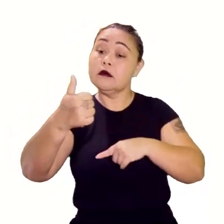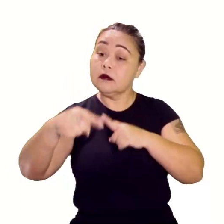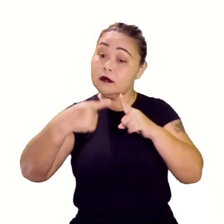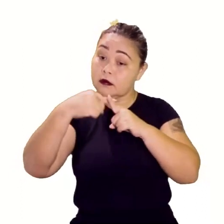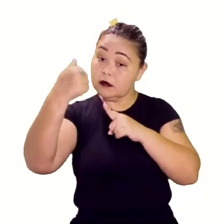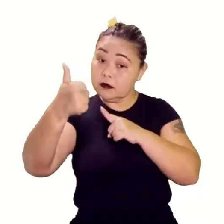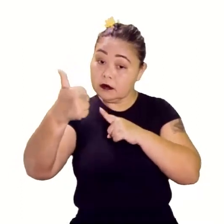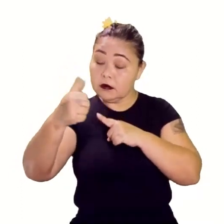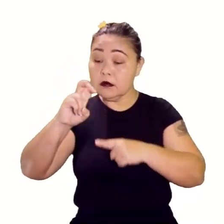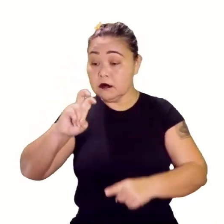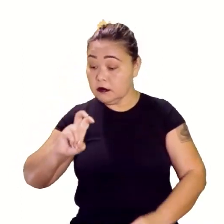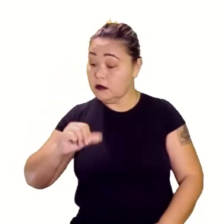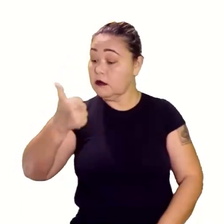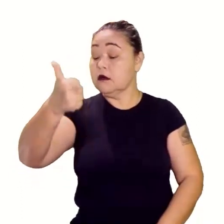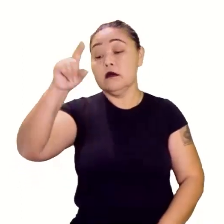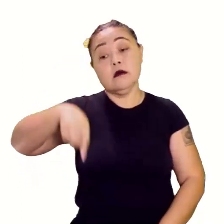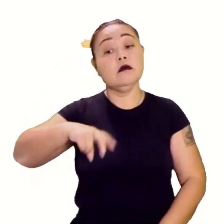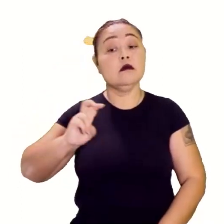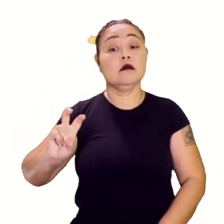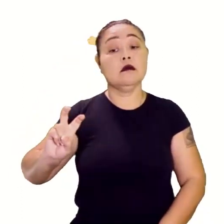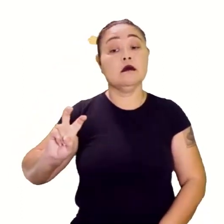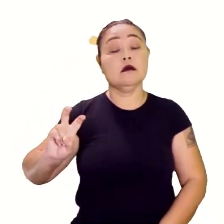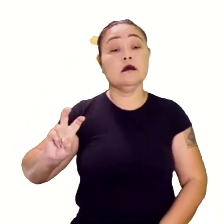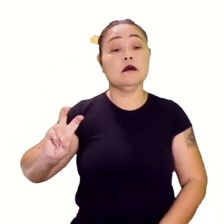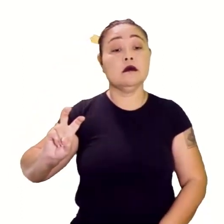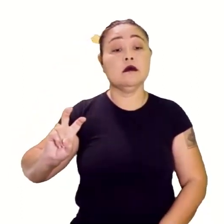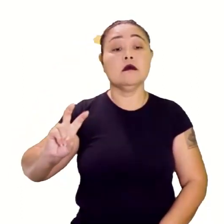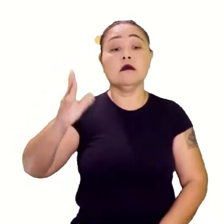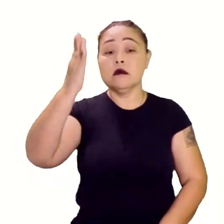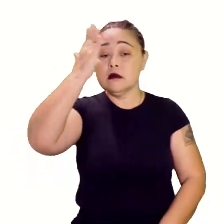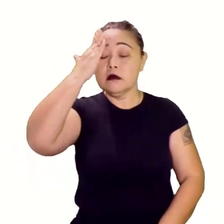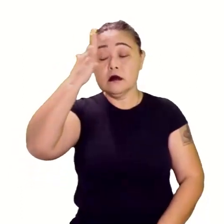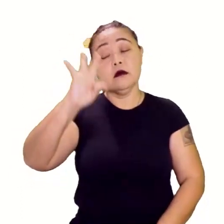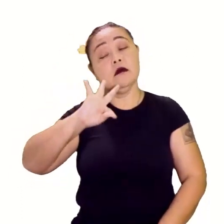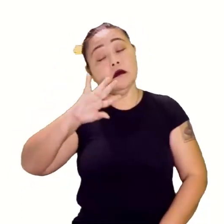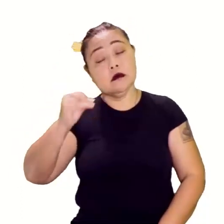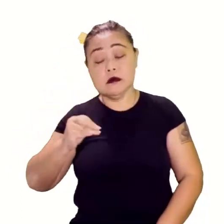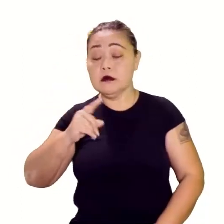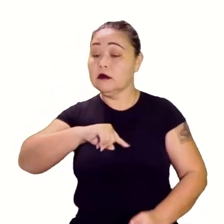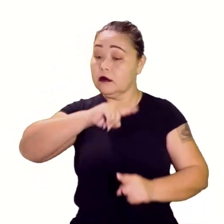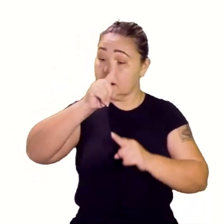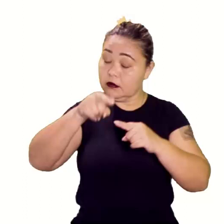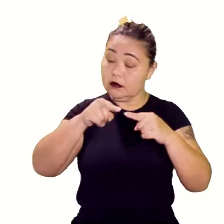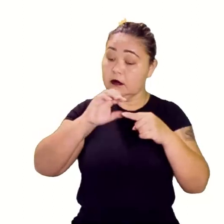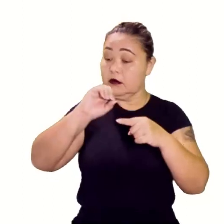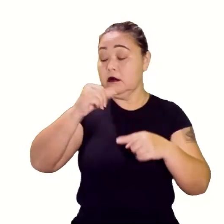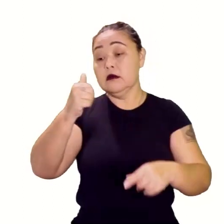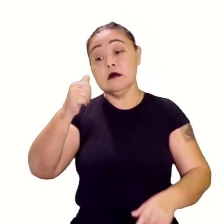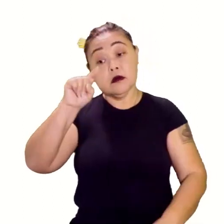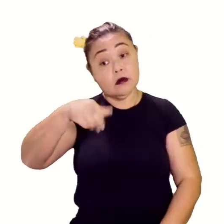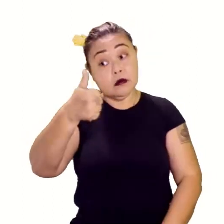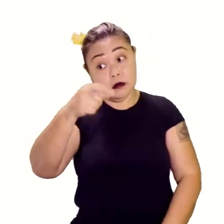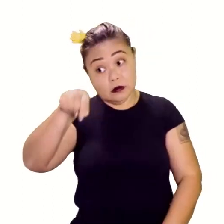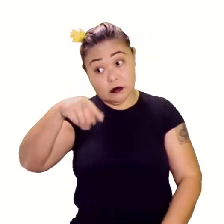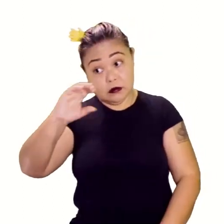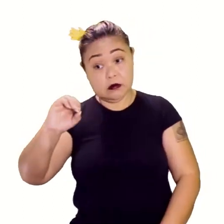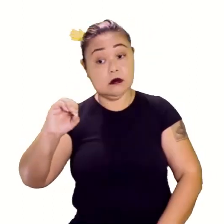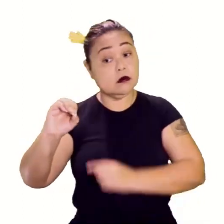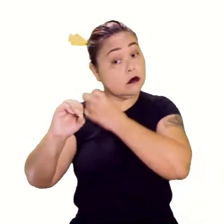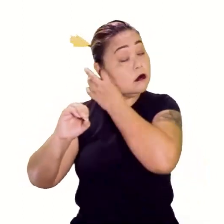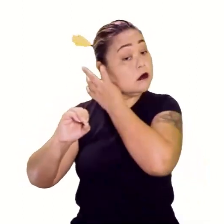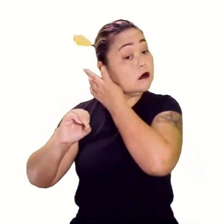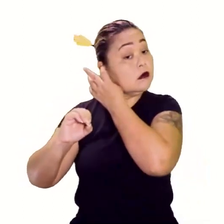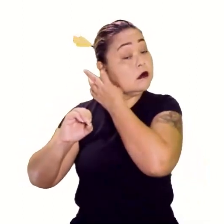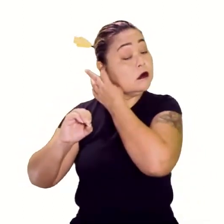positivo, e 5 elevado a 1 é ele 5 mesmo. Esse aqui eu já sei que todo mundo passa no ponto 1 e 0,